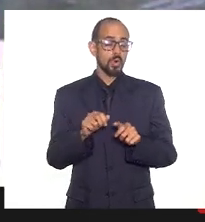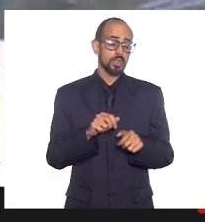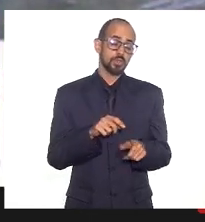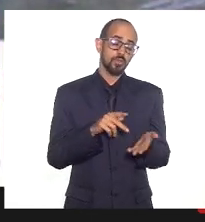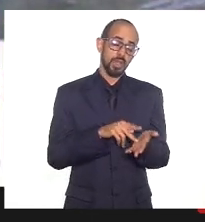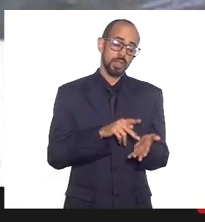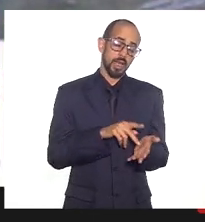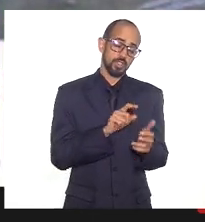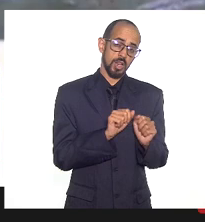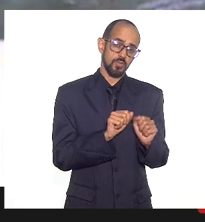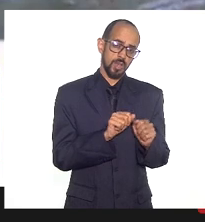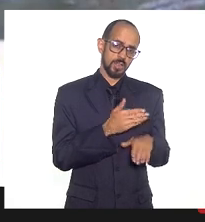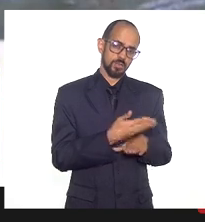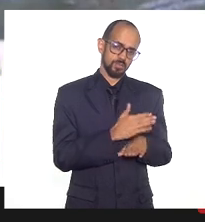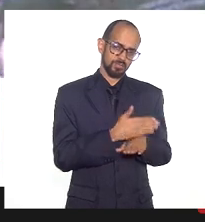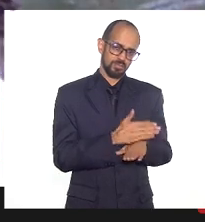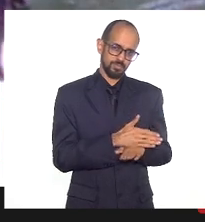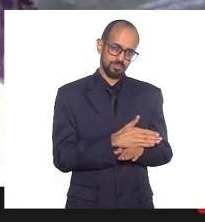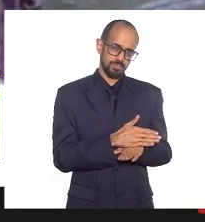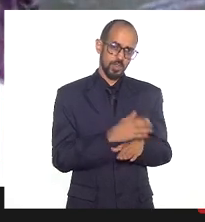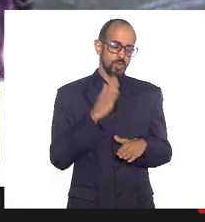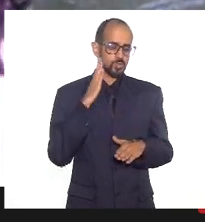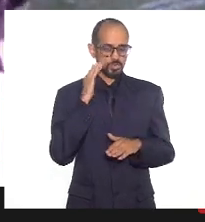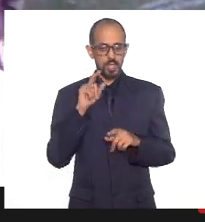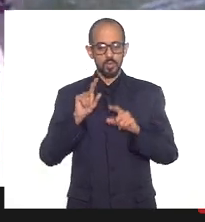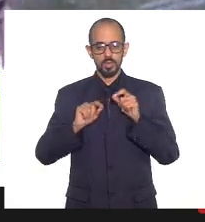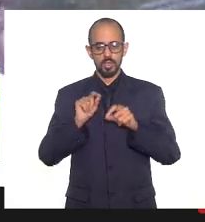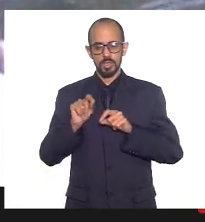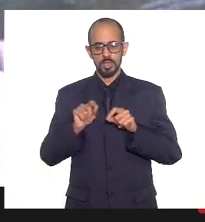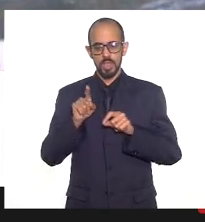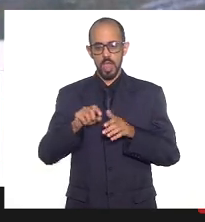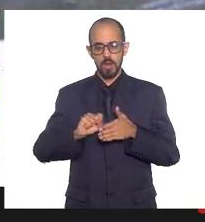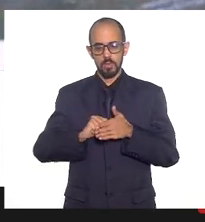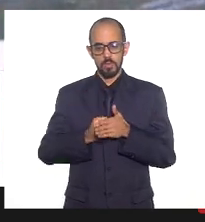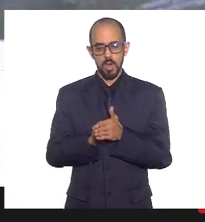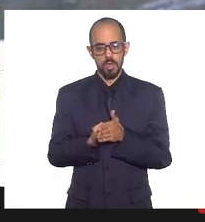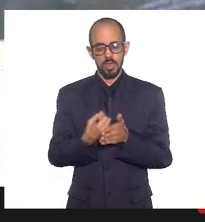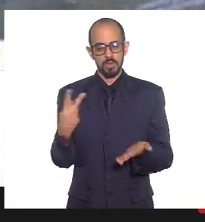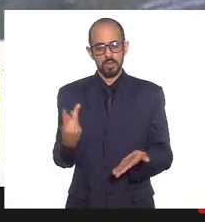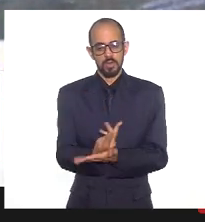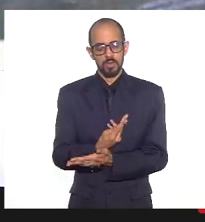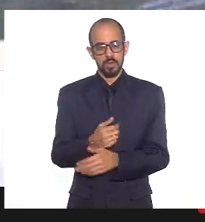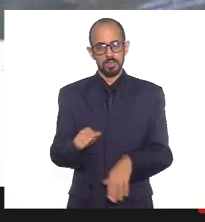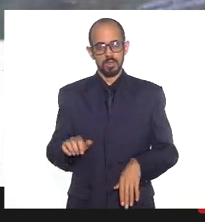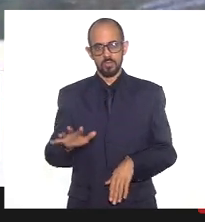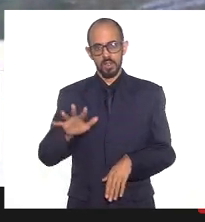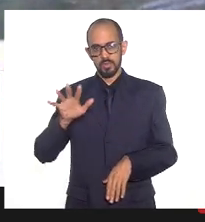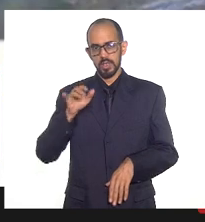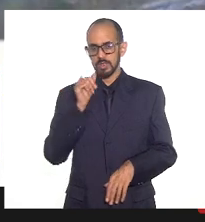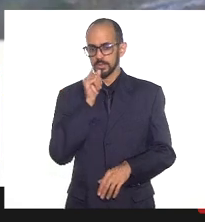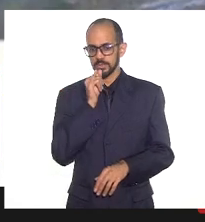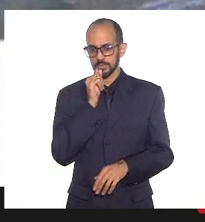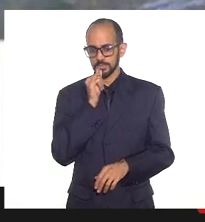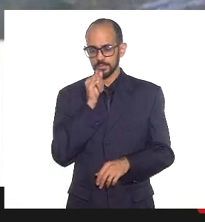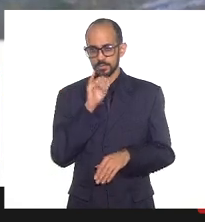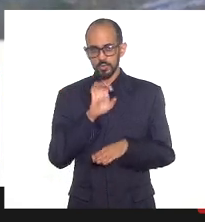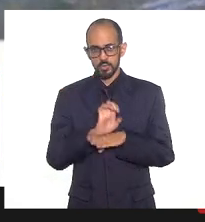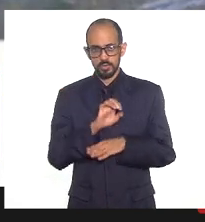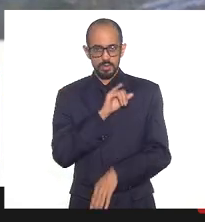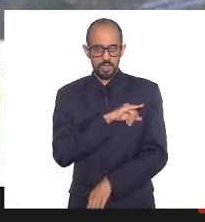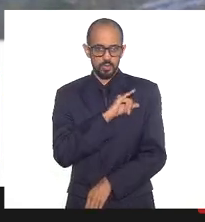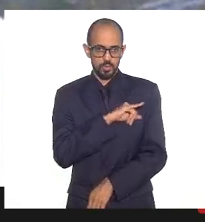processos. Eu sei o quanto que há um bloqueio do que acontece no cotidiano das favelas e periferias do nosso Estado,